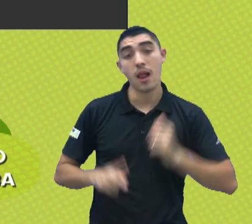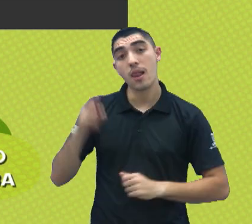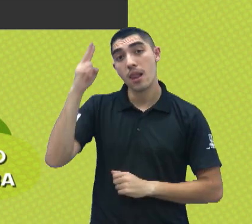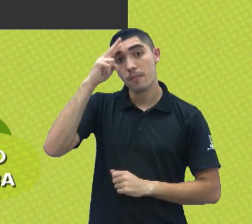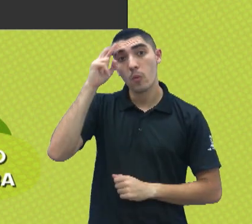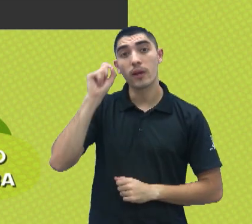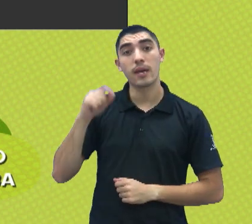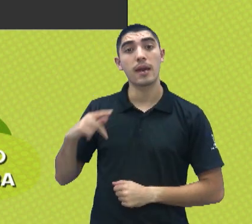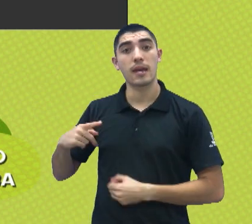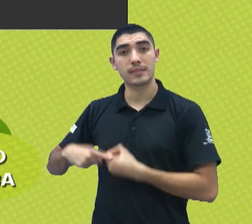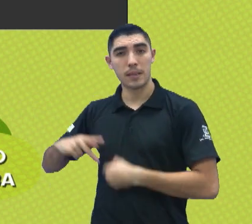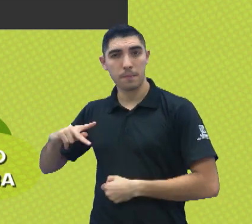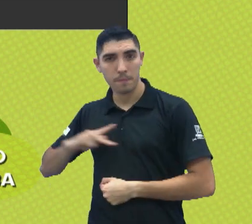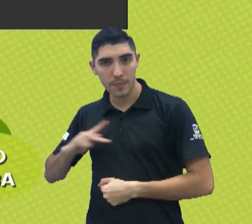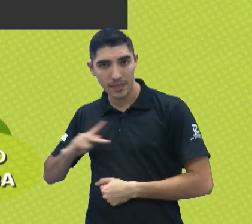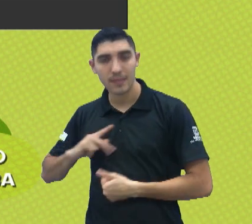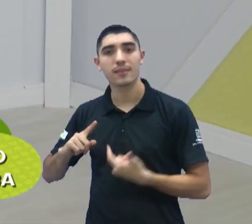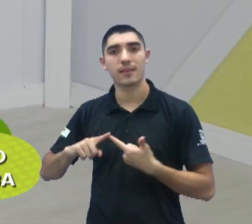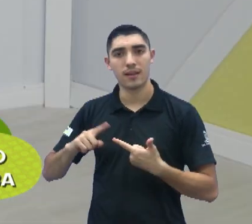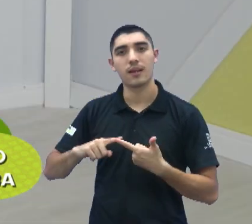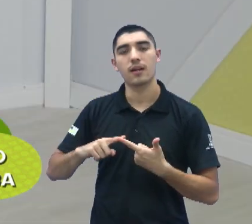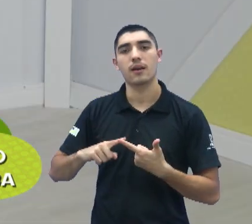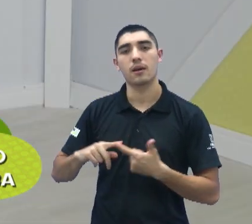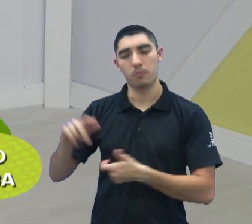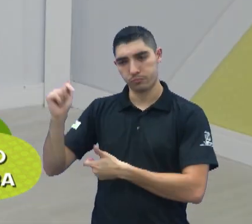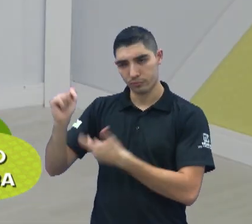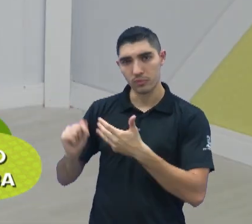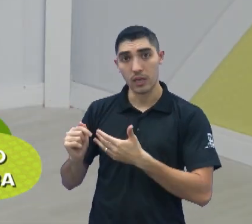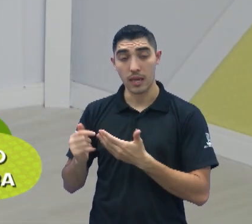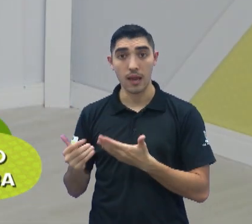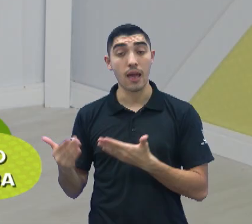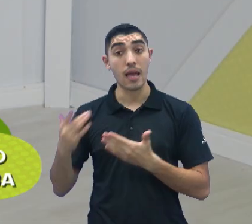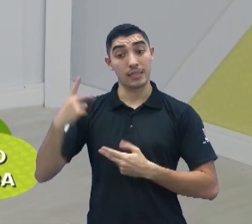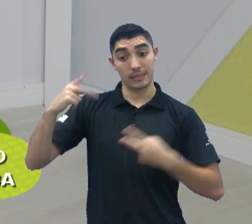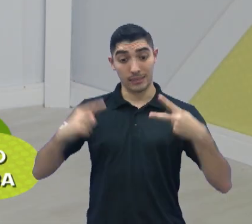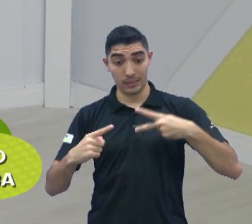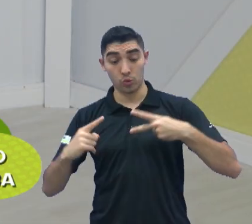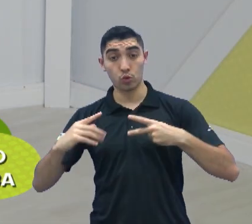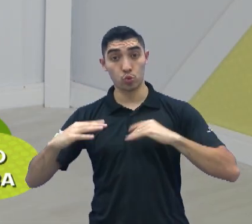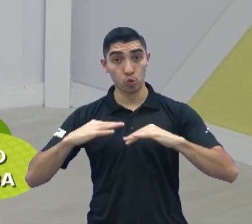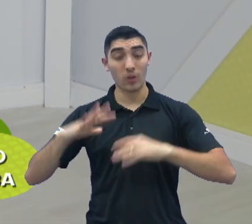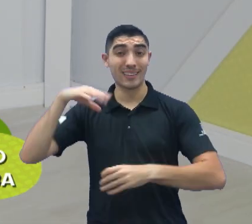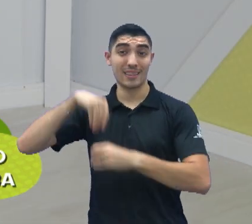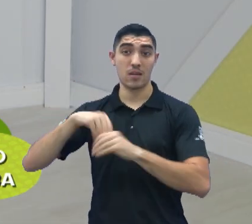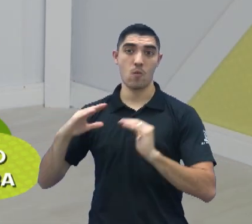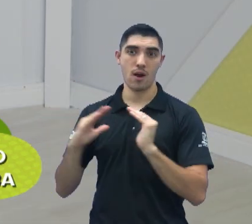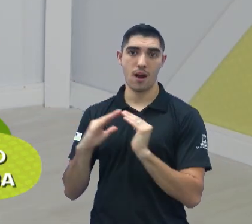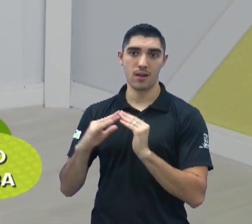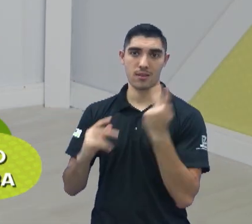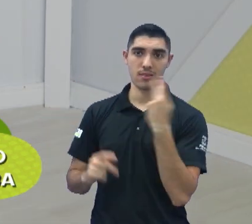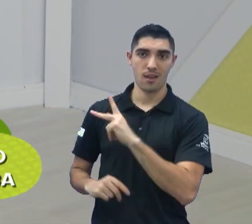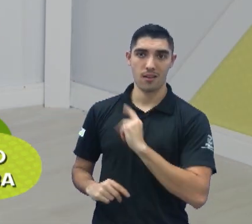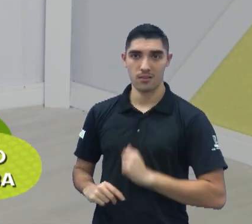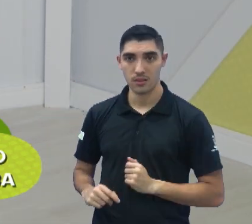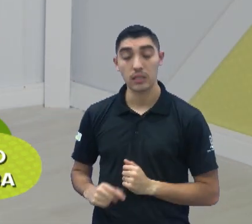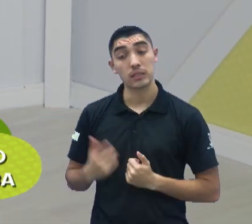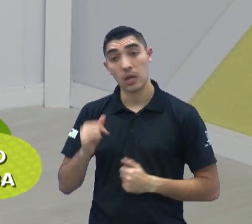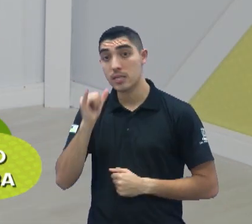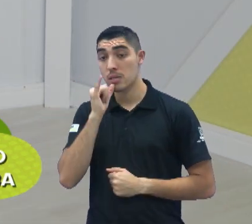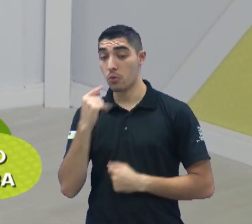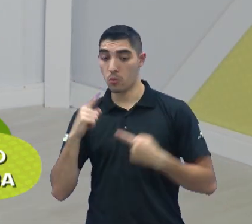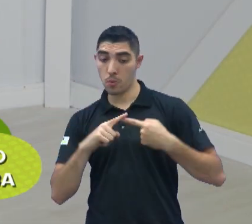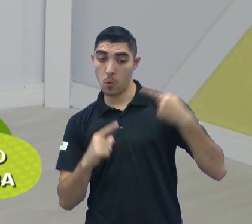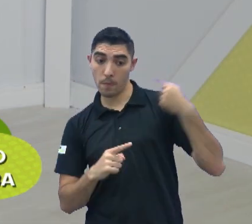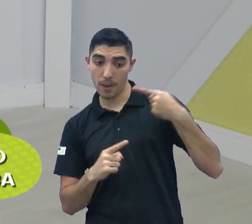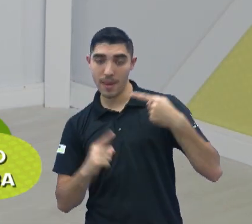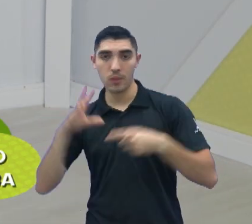André decidem o segundo jogo em casa. Essa é a situação das quartas de final. O primeiro jogo do São José será em casa. A Federação Paulista